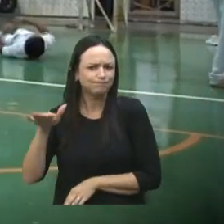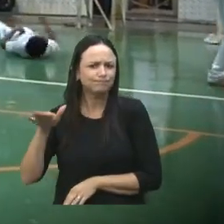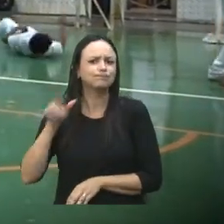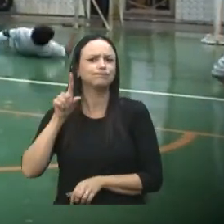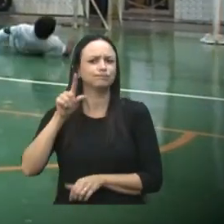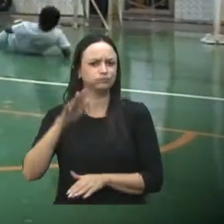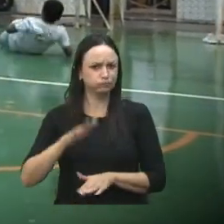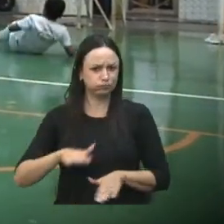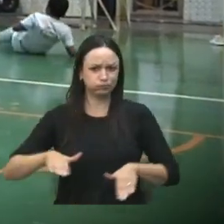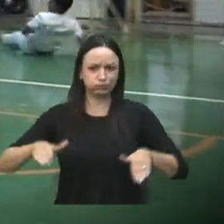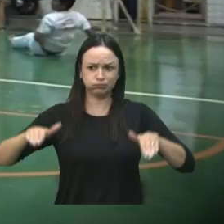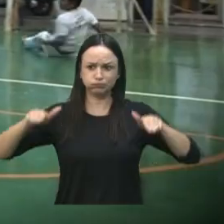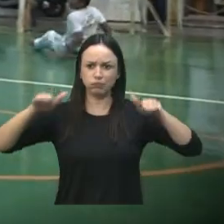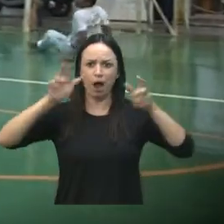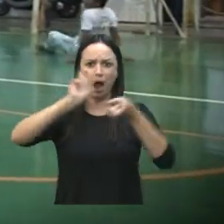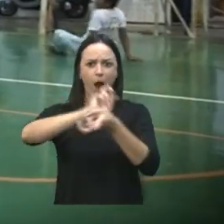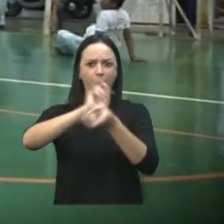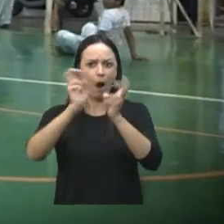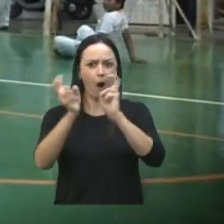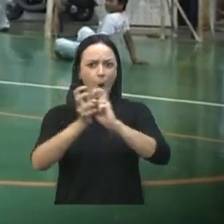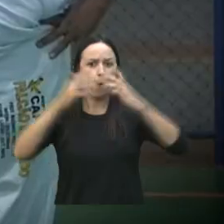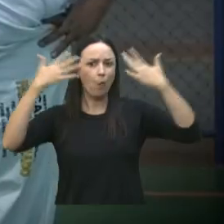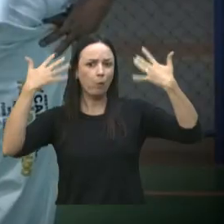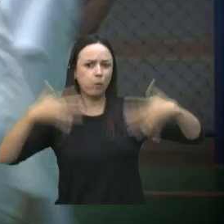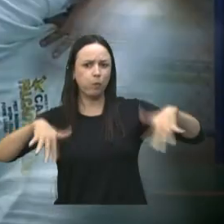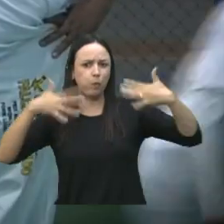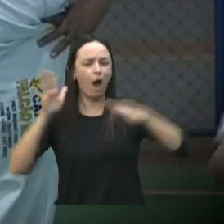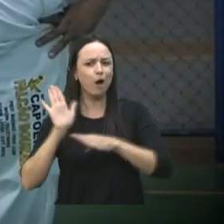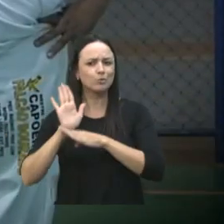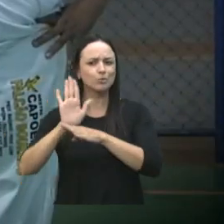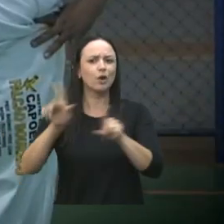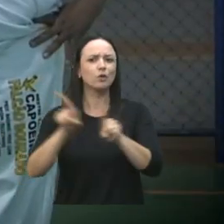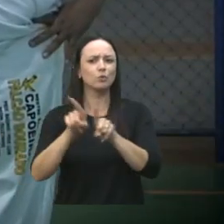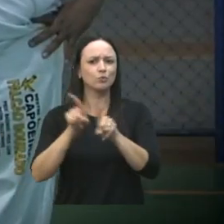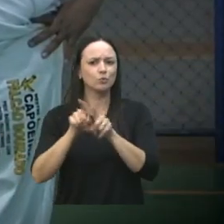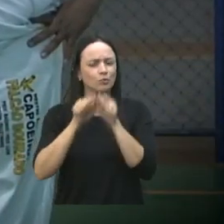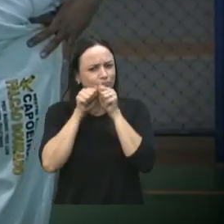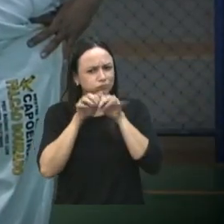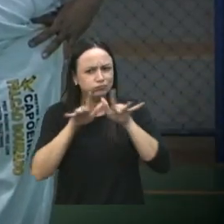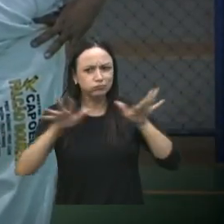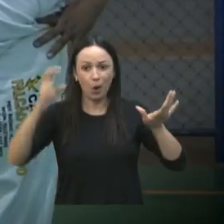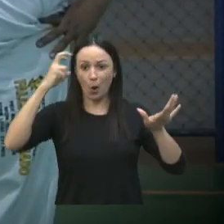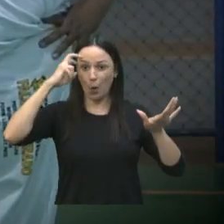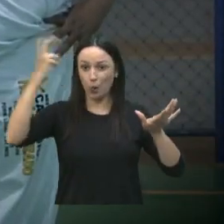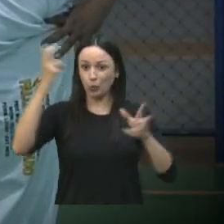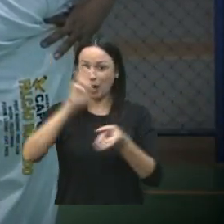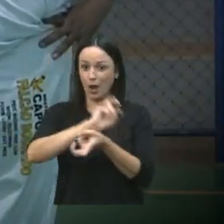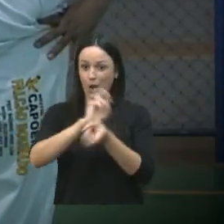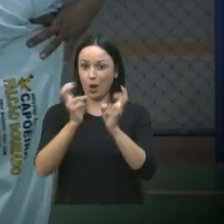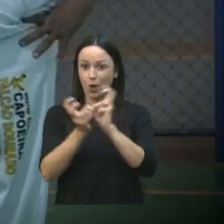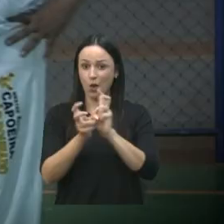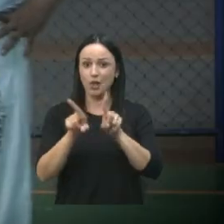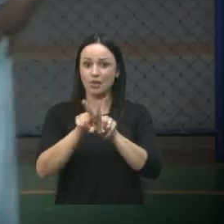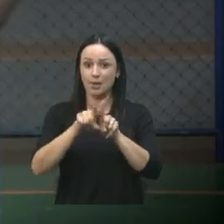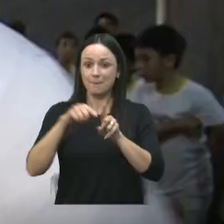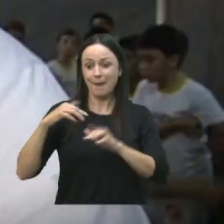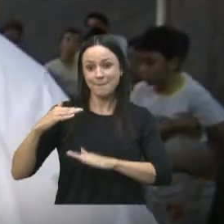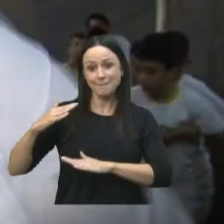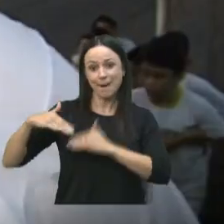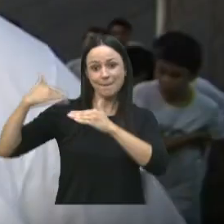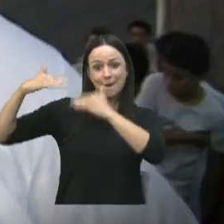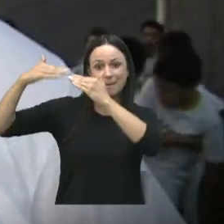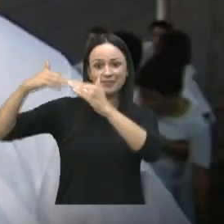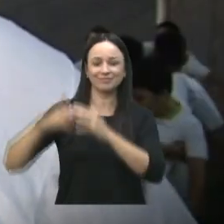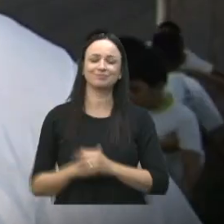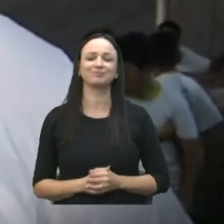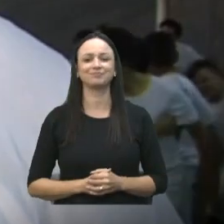grandes capoeiristas, ajudando também na missão de difundir a cultura da capoeira para as outras gerações. Bom,